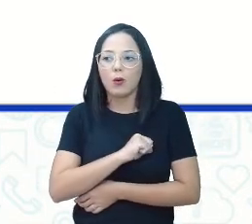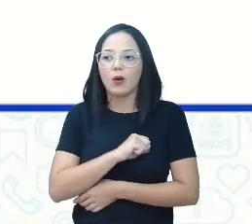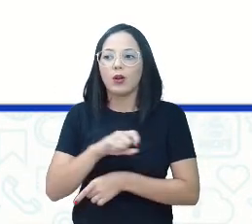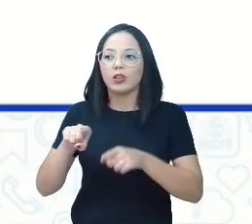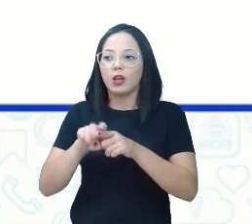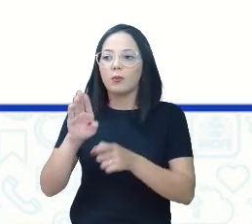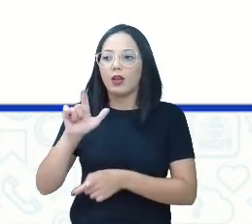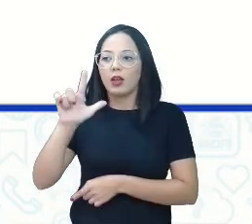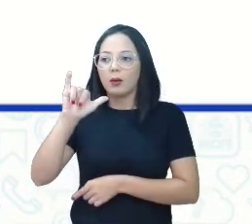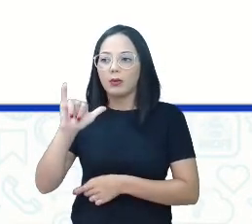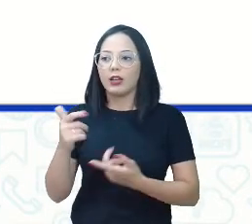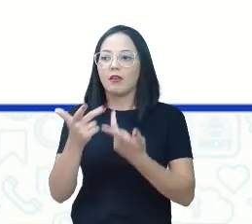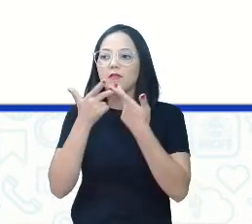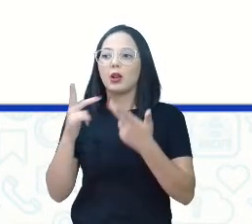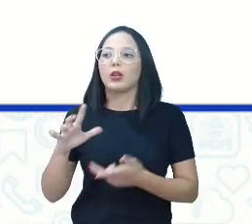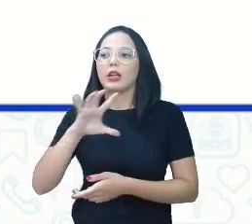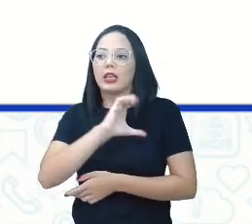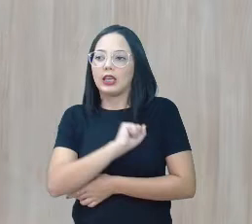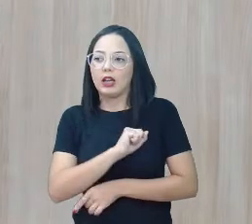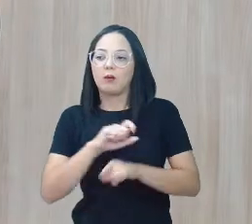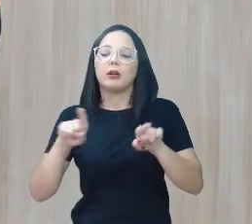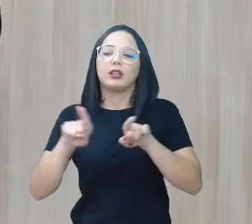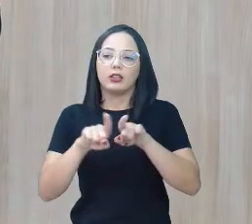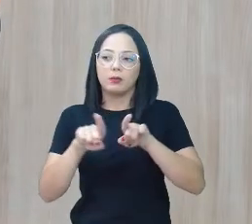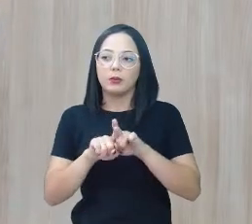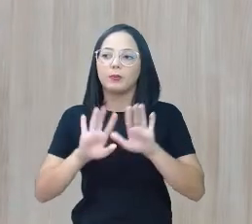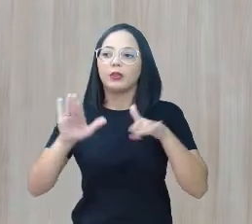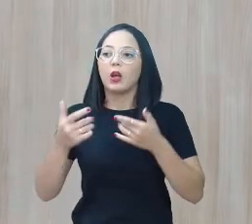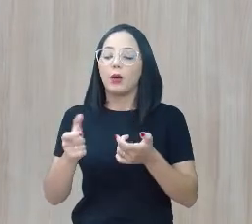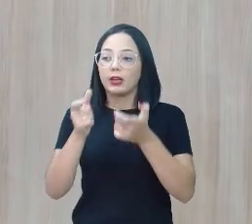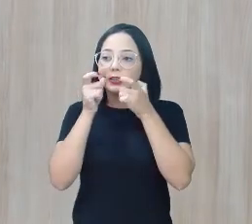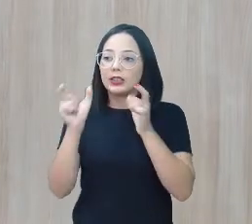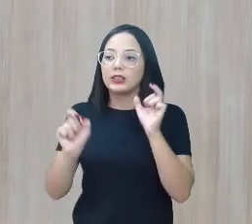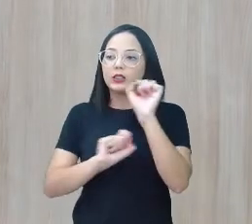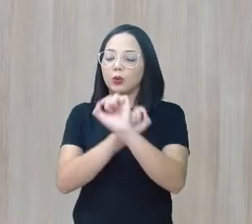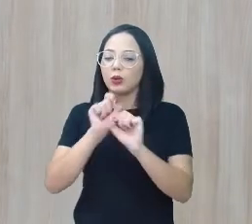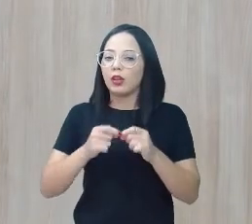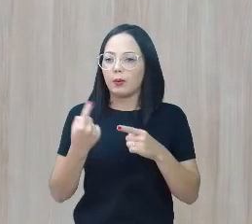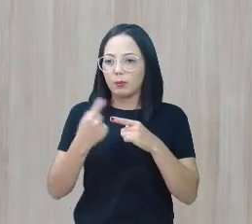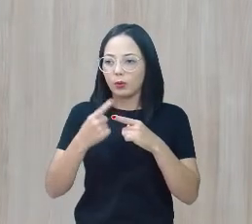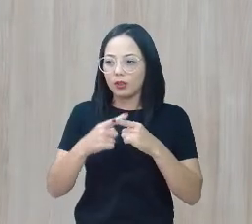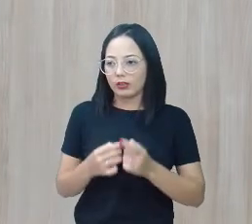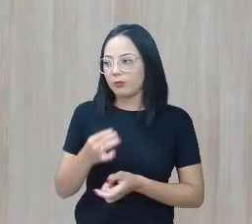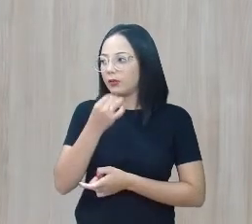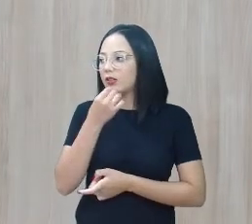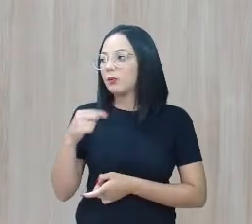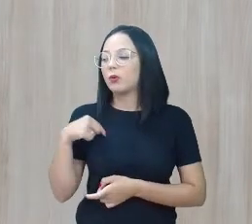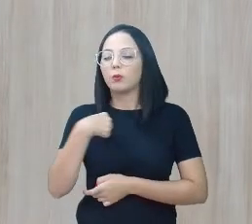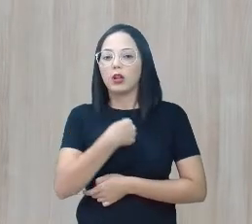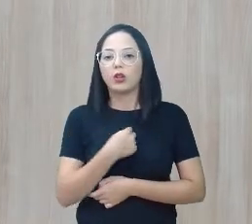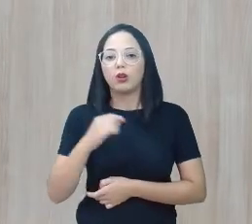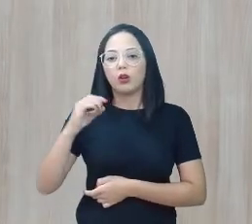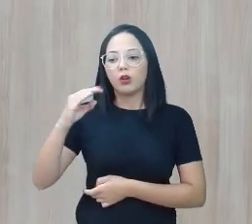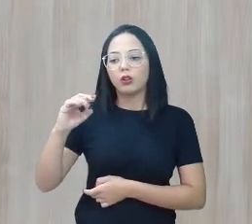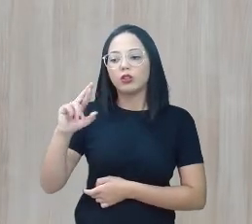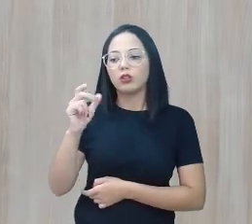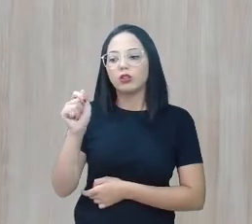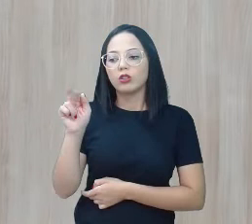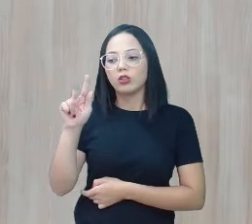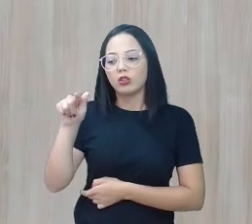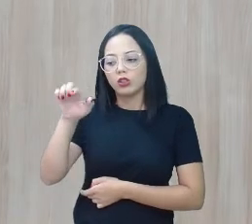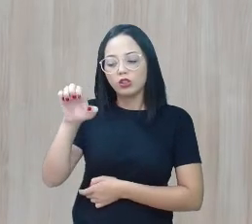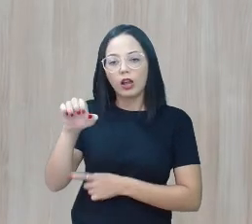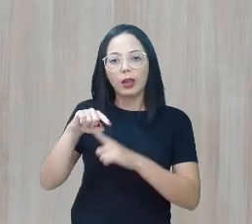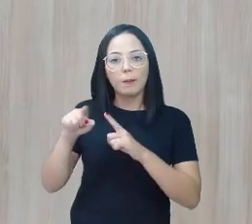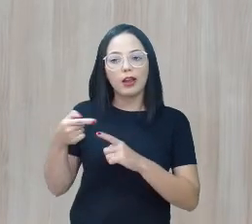está ali dizendo que ama também, pessoal. E aí é interessante, por quê? Para a gente, charque é charque. Para eles